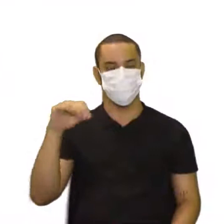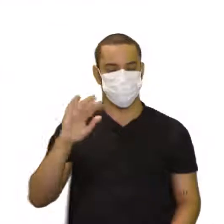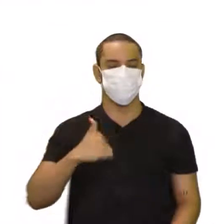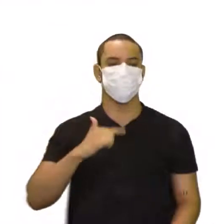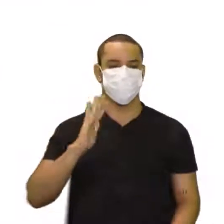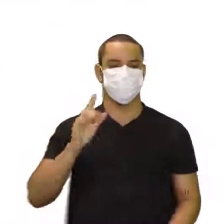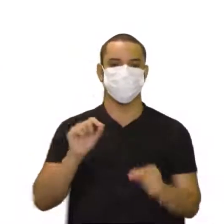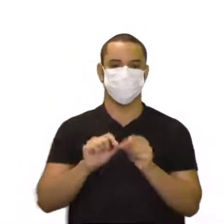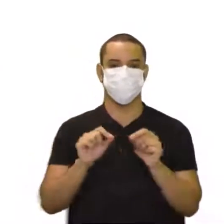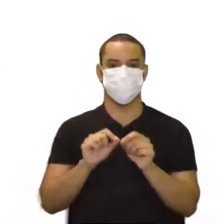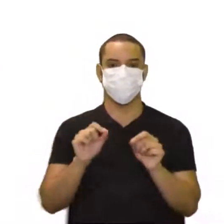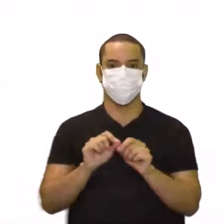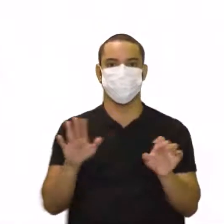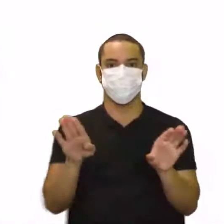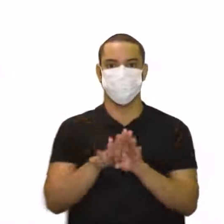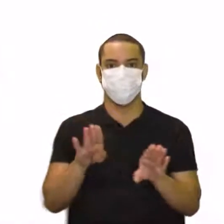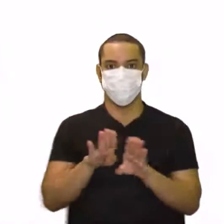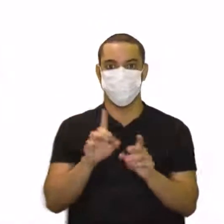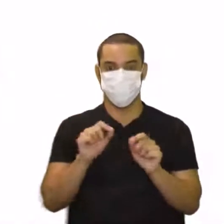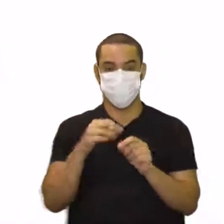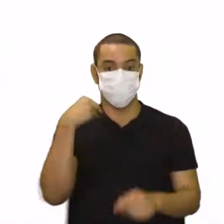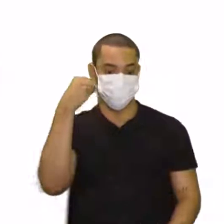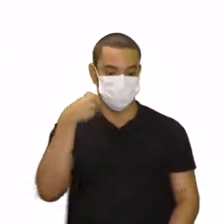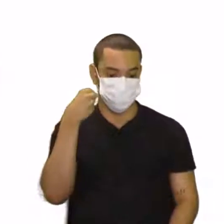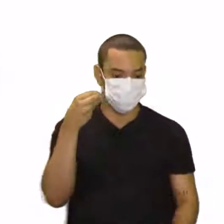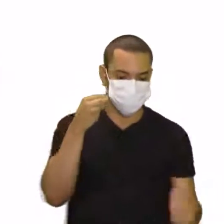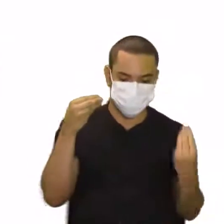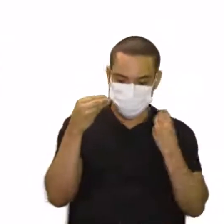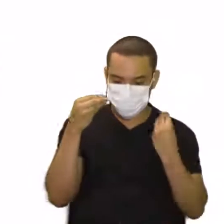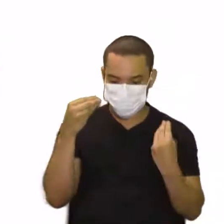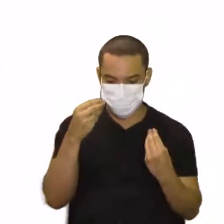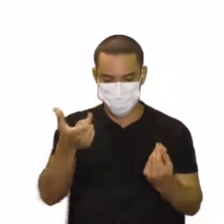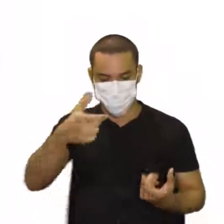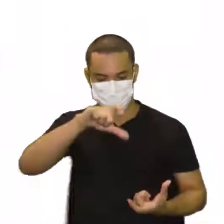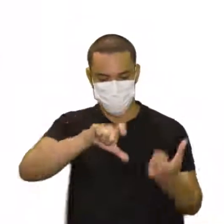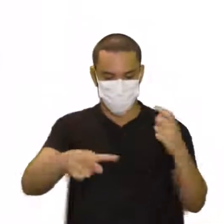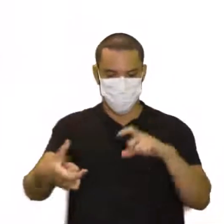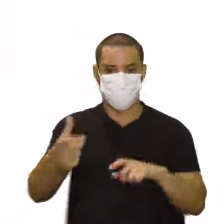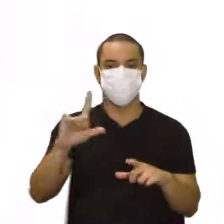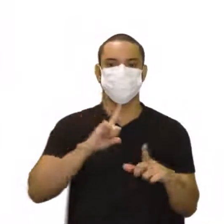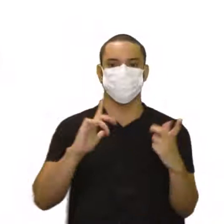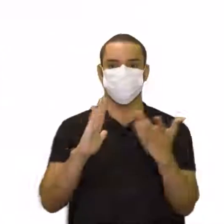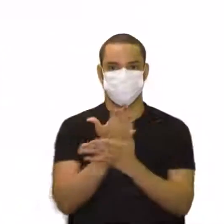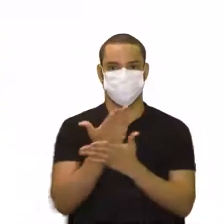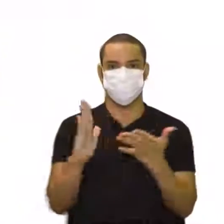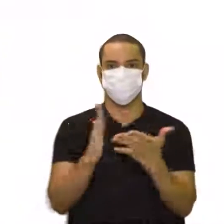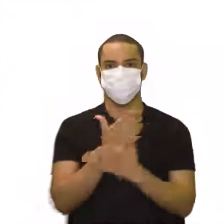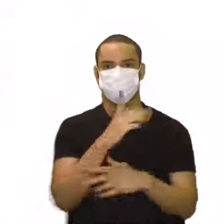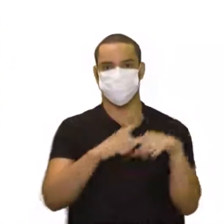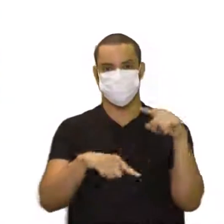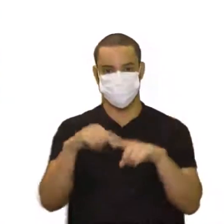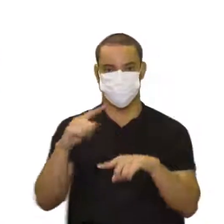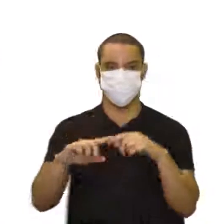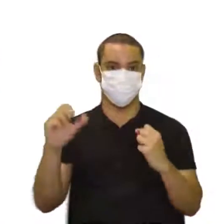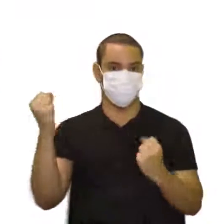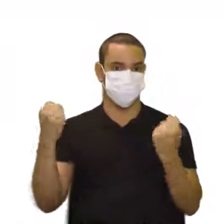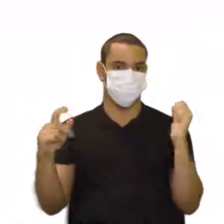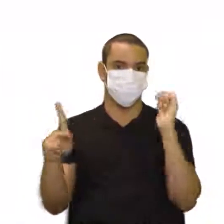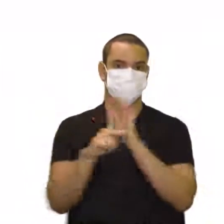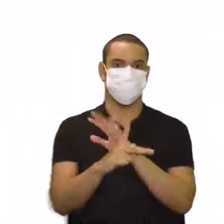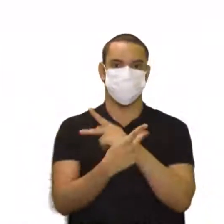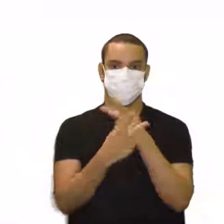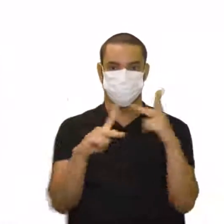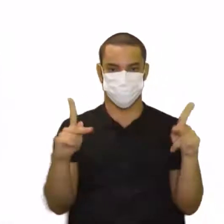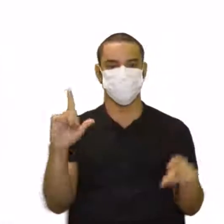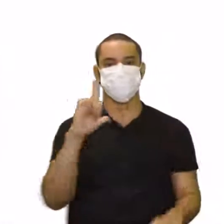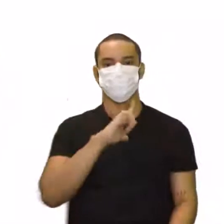dínamos menores para fazer experimento. Então, tem aí uns aparelhos que tem dínamos e